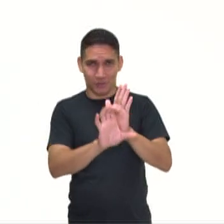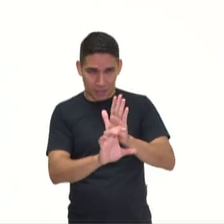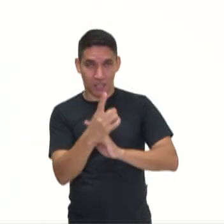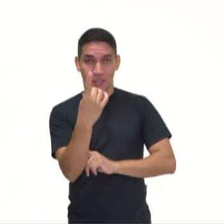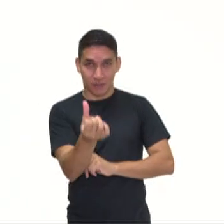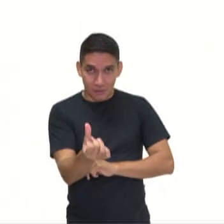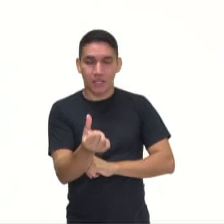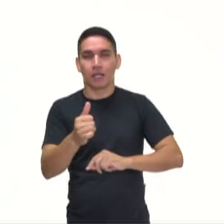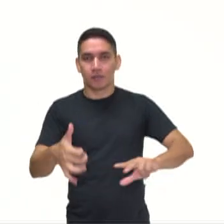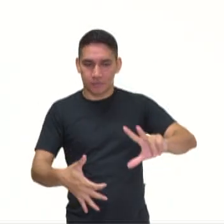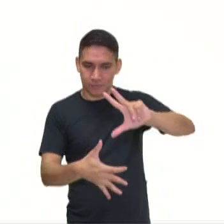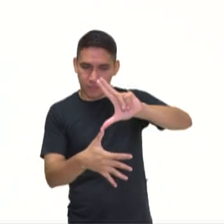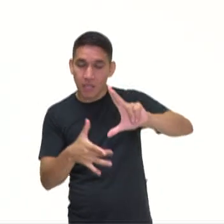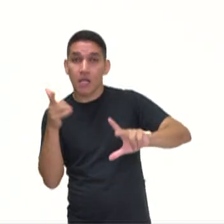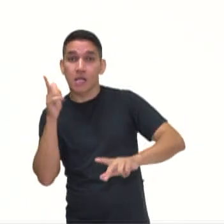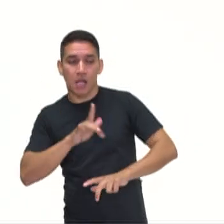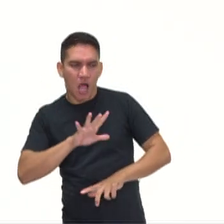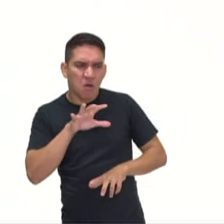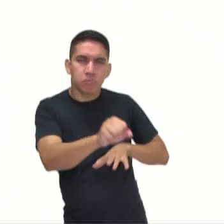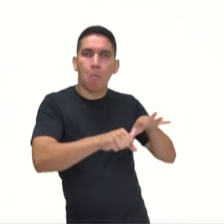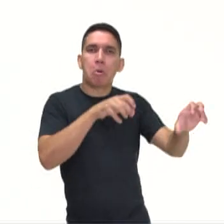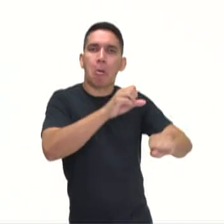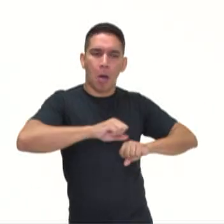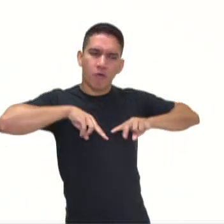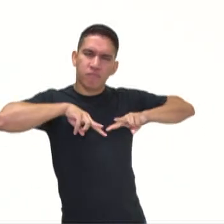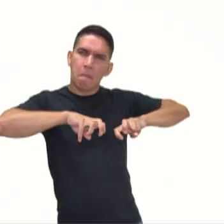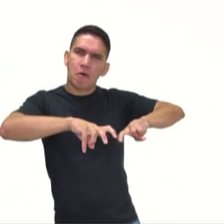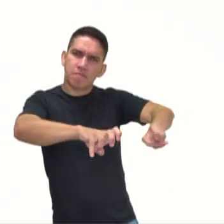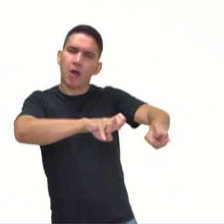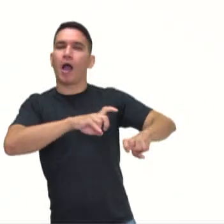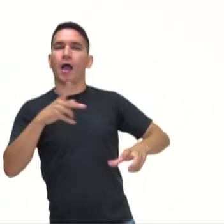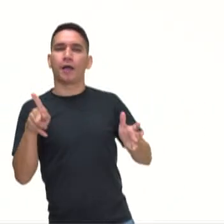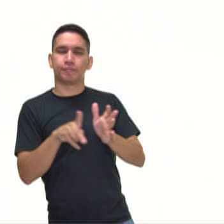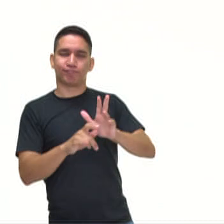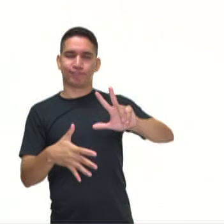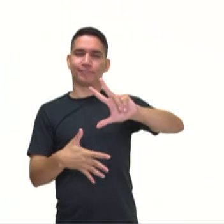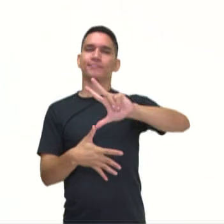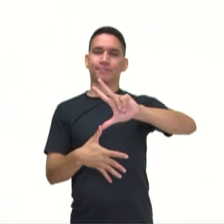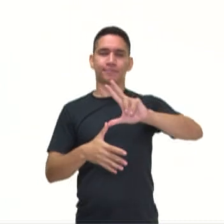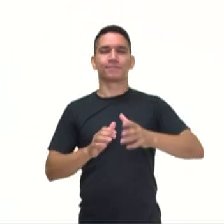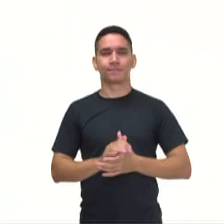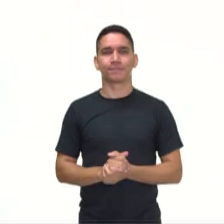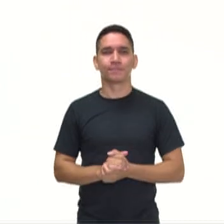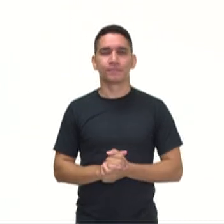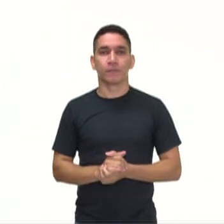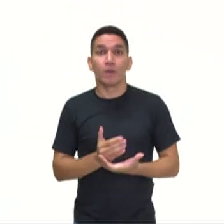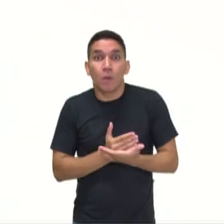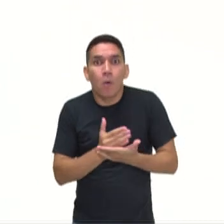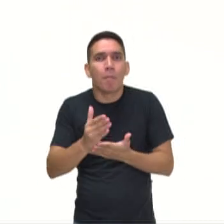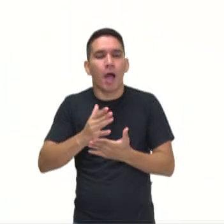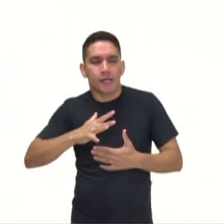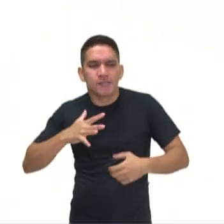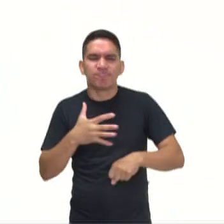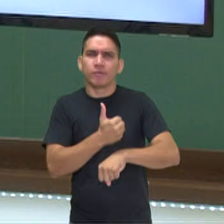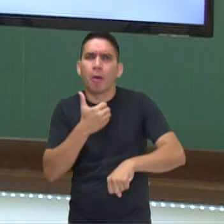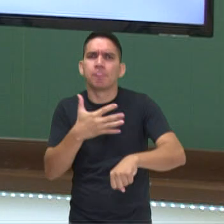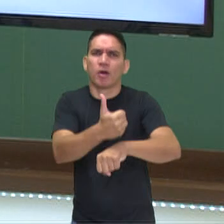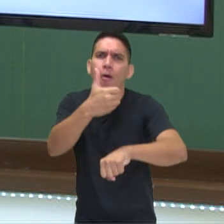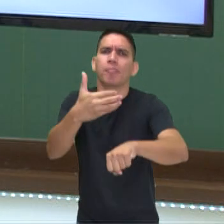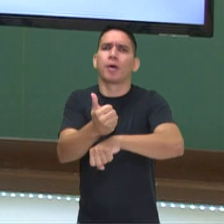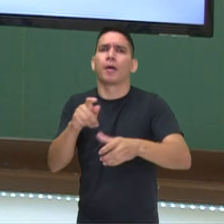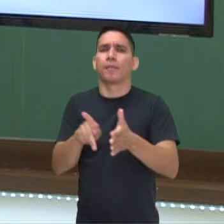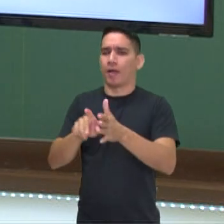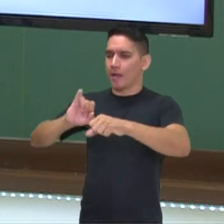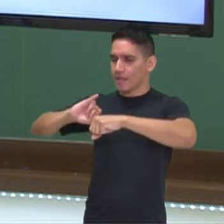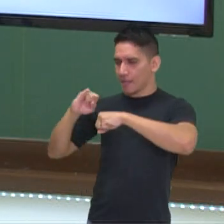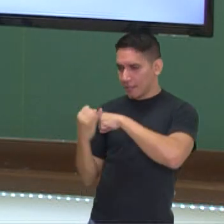para conquistar, colonizar e explorar esse continente, né? Iniciaram as conquistas pelas ilhas do